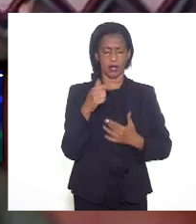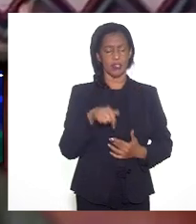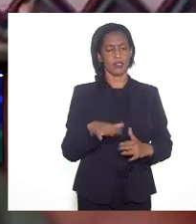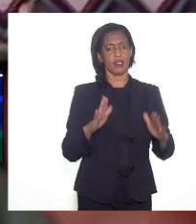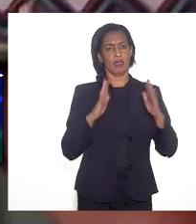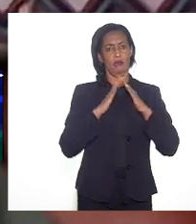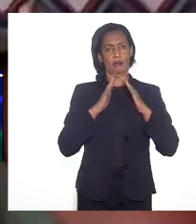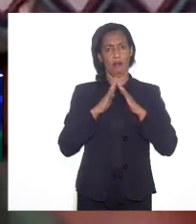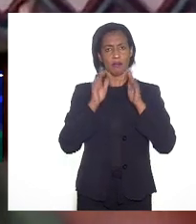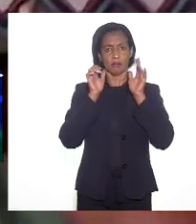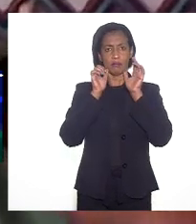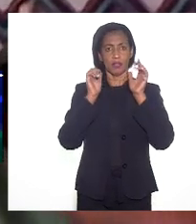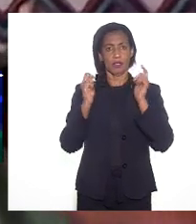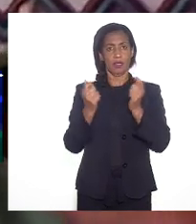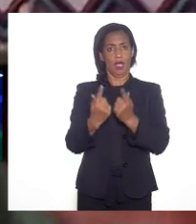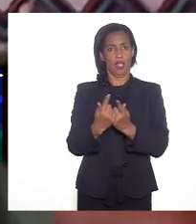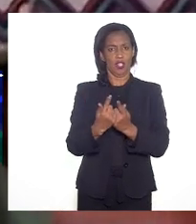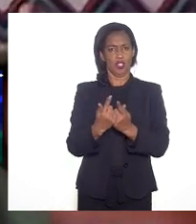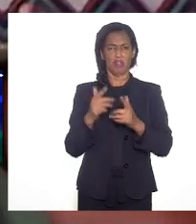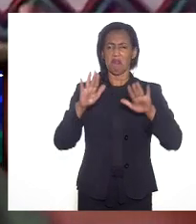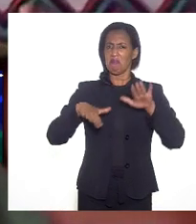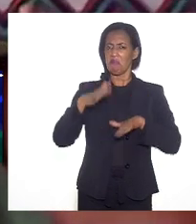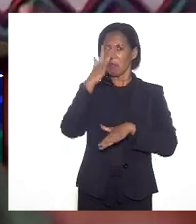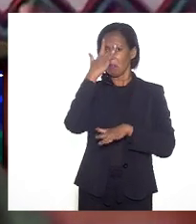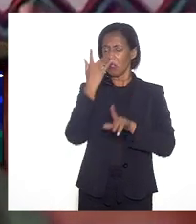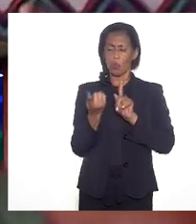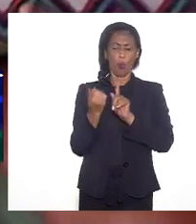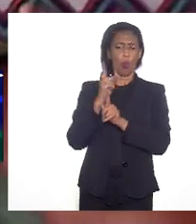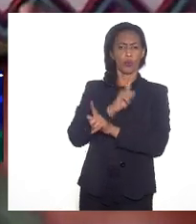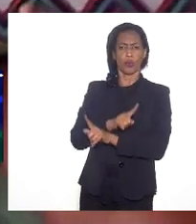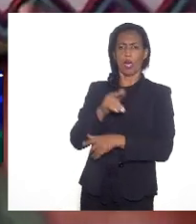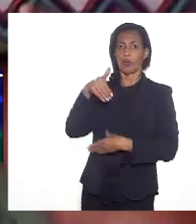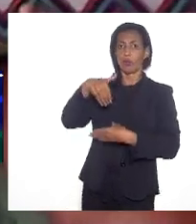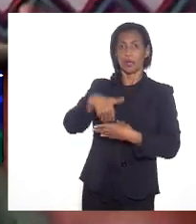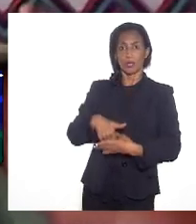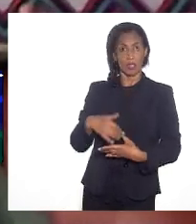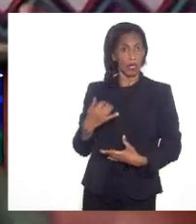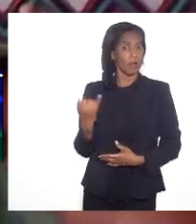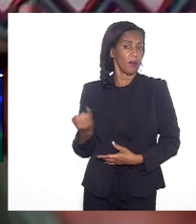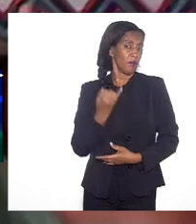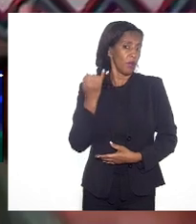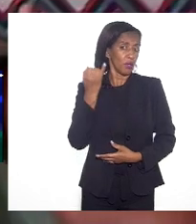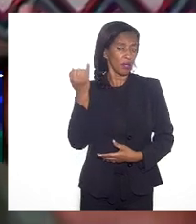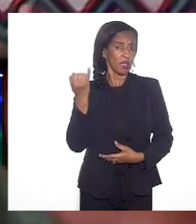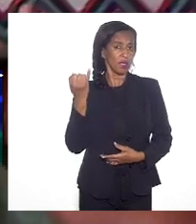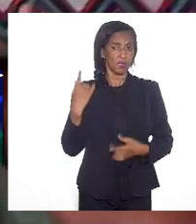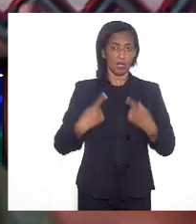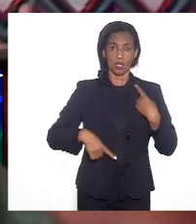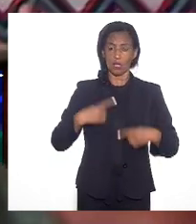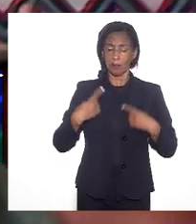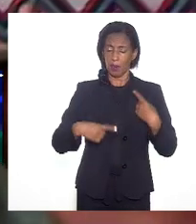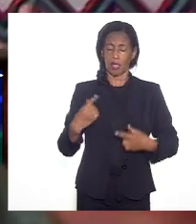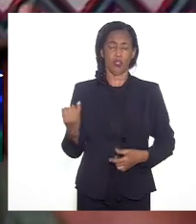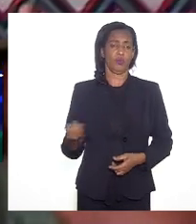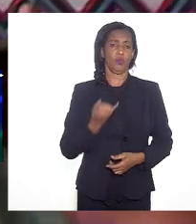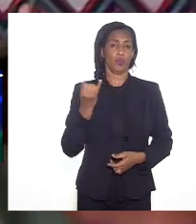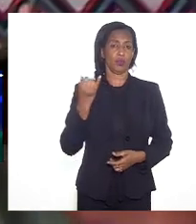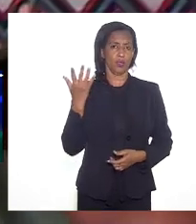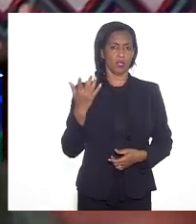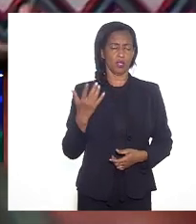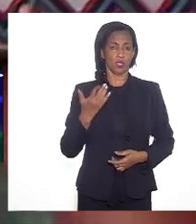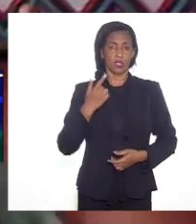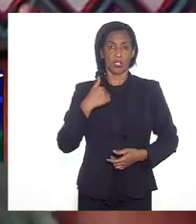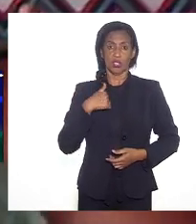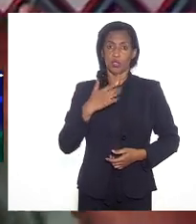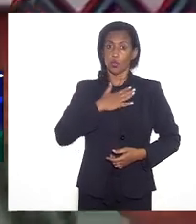casa. Mesmo os que votaram contrário, é importante, porque trazem debates fundamentais e importantes. A gente não